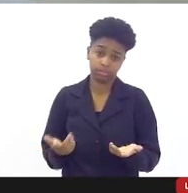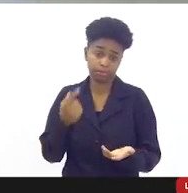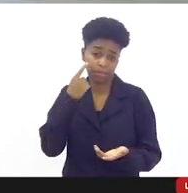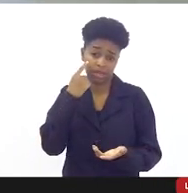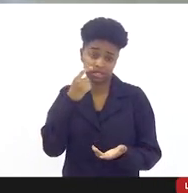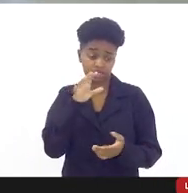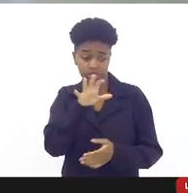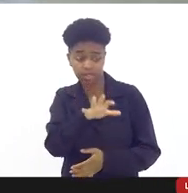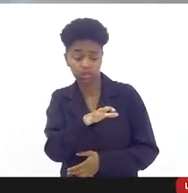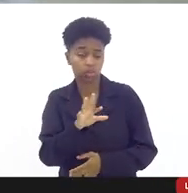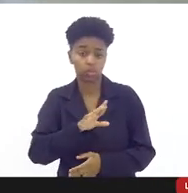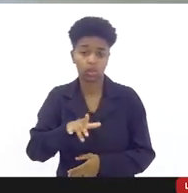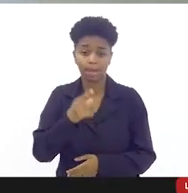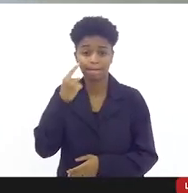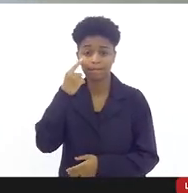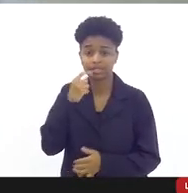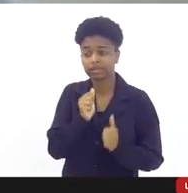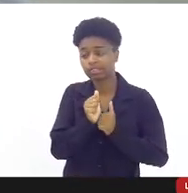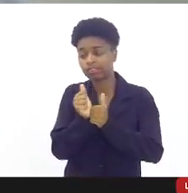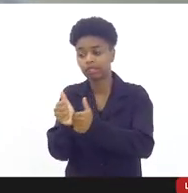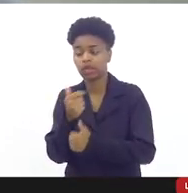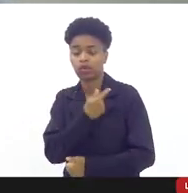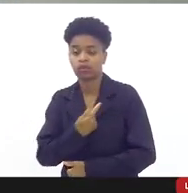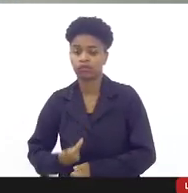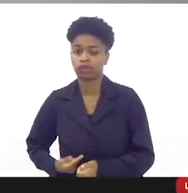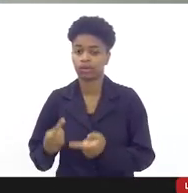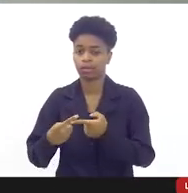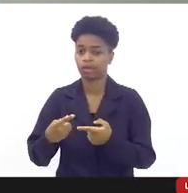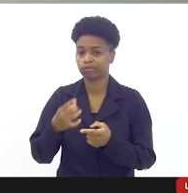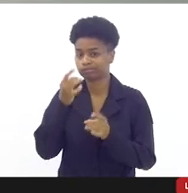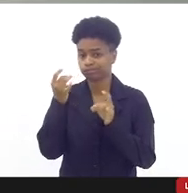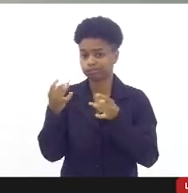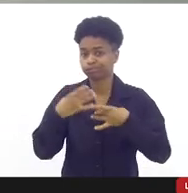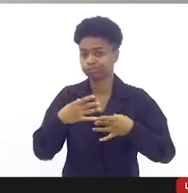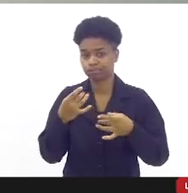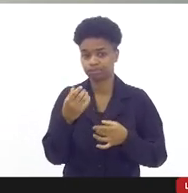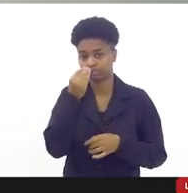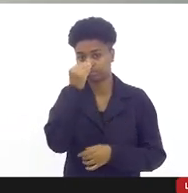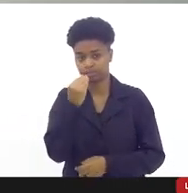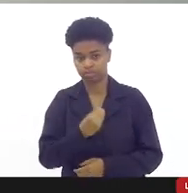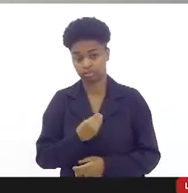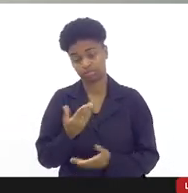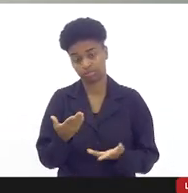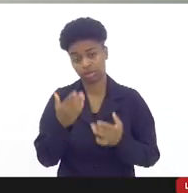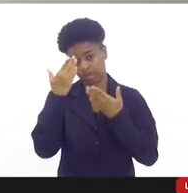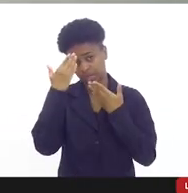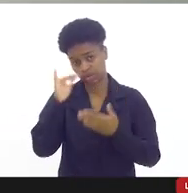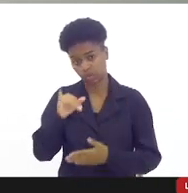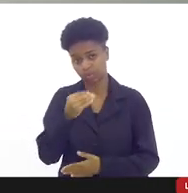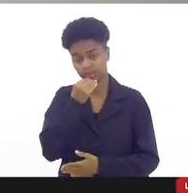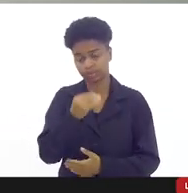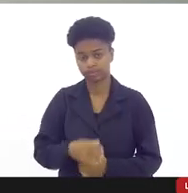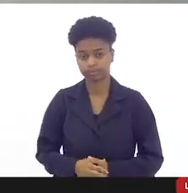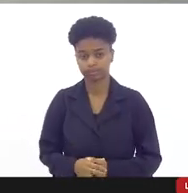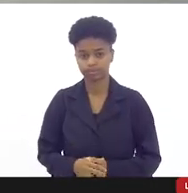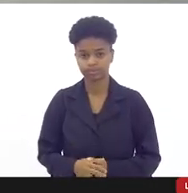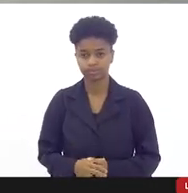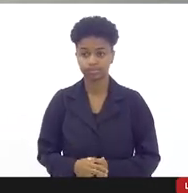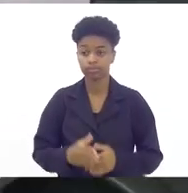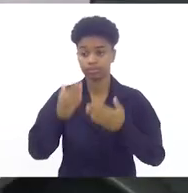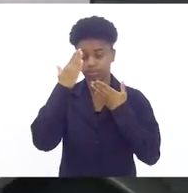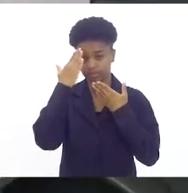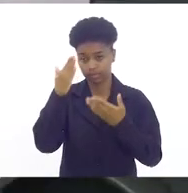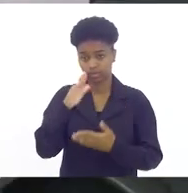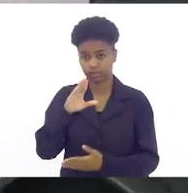pensa nos desejos nosso Governador que não também aí para todas as nossas irmãs mas é isso queria agradecer a oportunidade OK obrigada